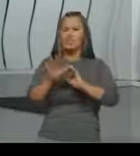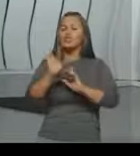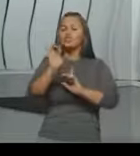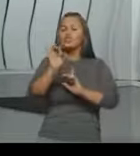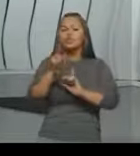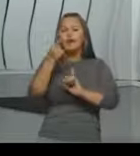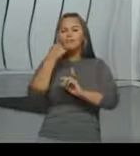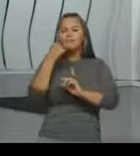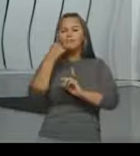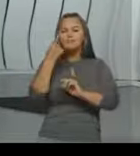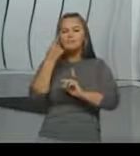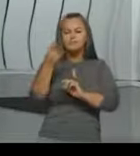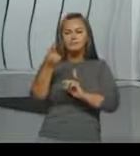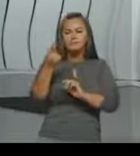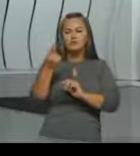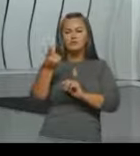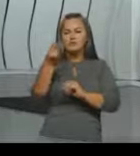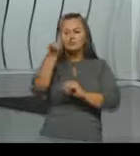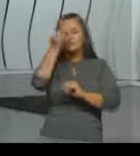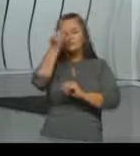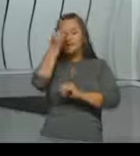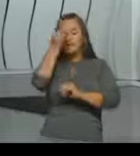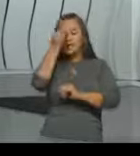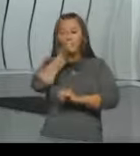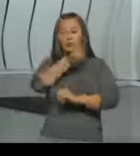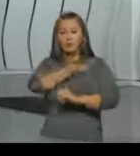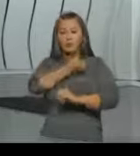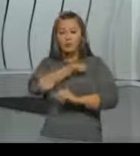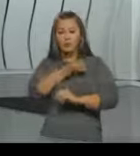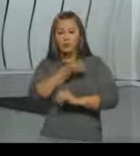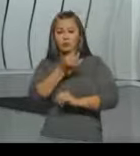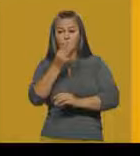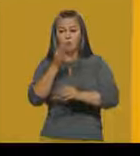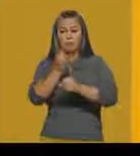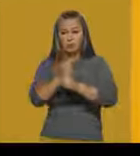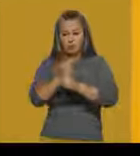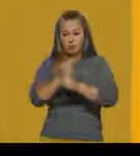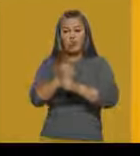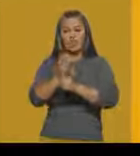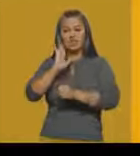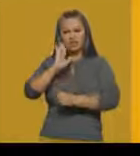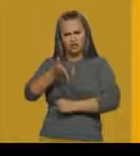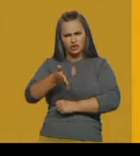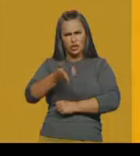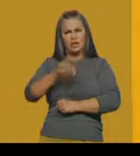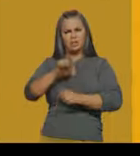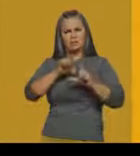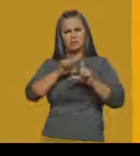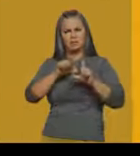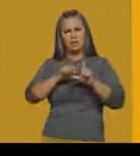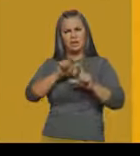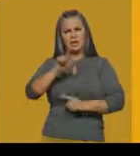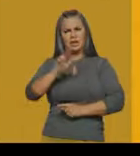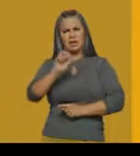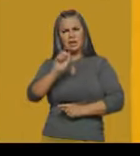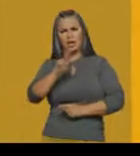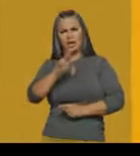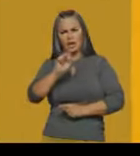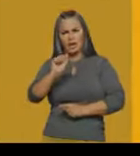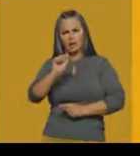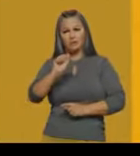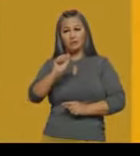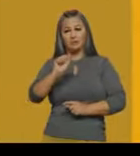alguns valores. Você vai ver que é igual, tá? Aqui está tudo em graus, de 0 a 360, coloquei